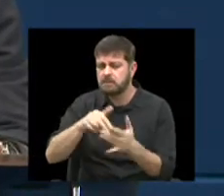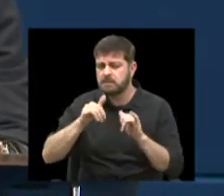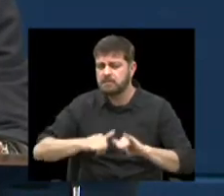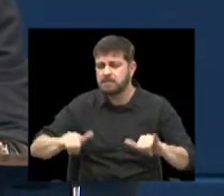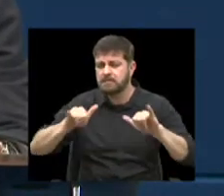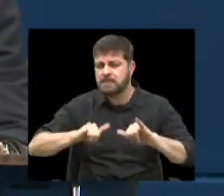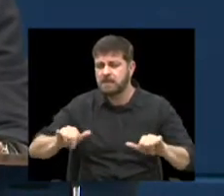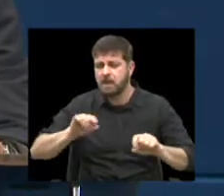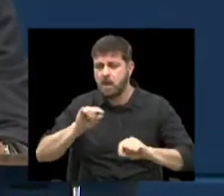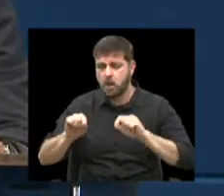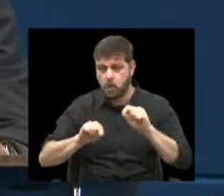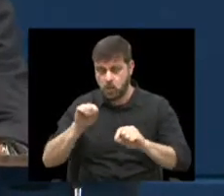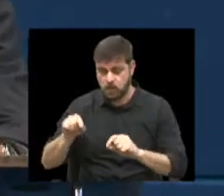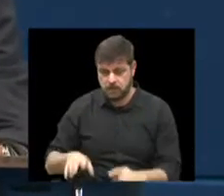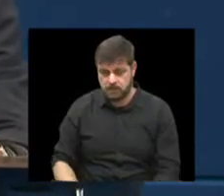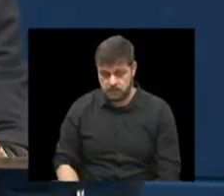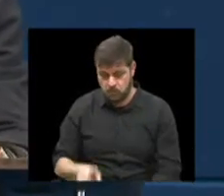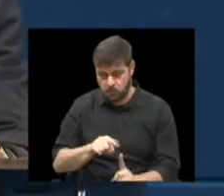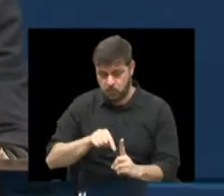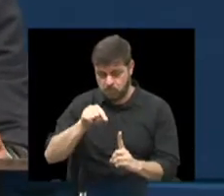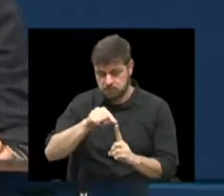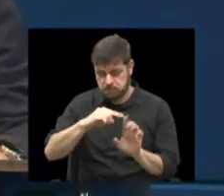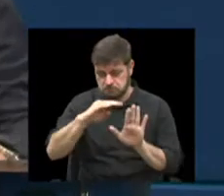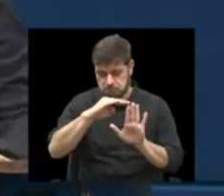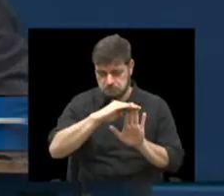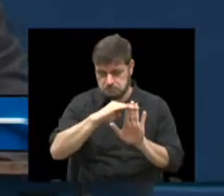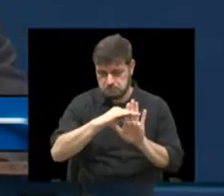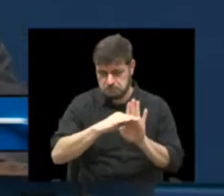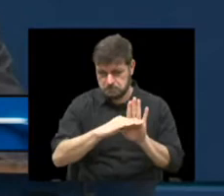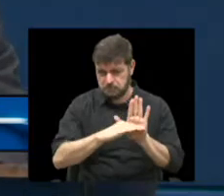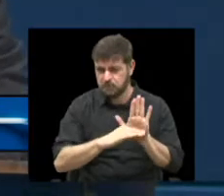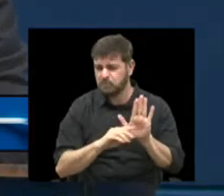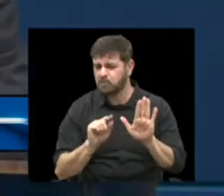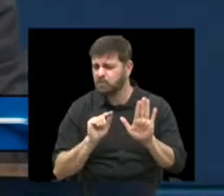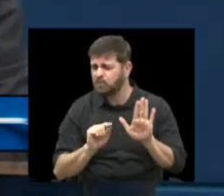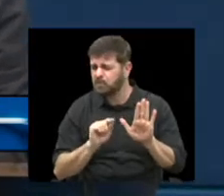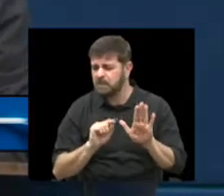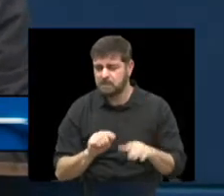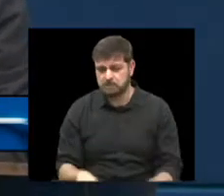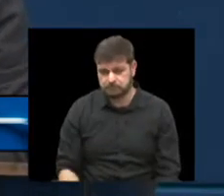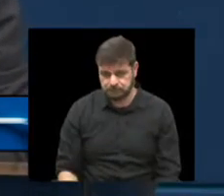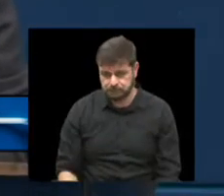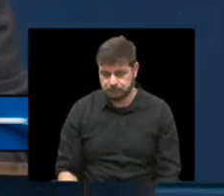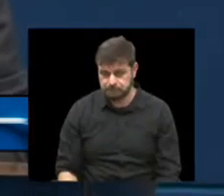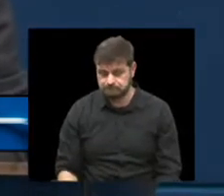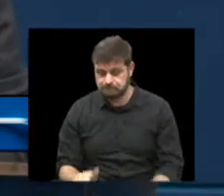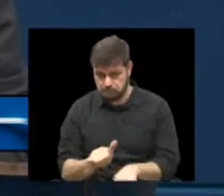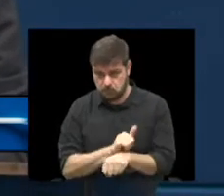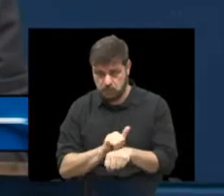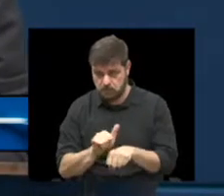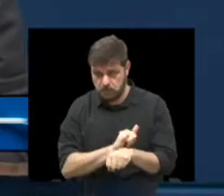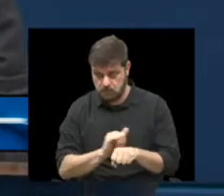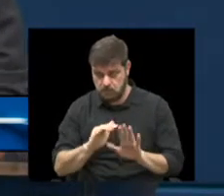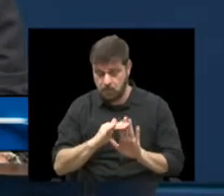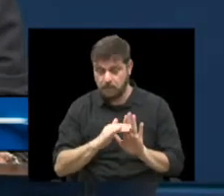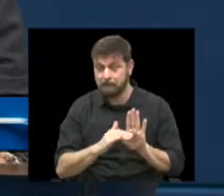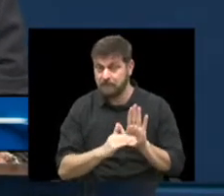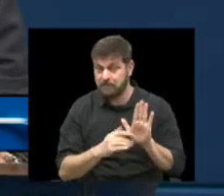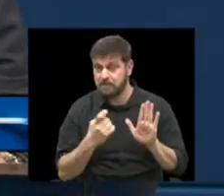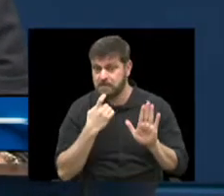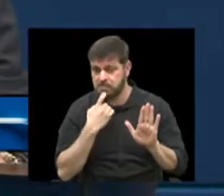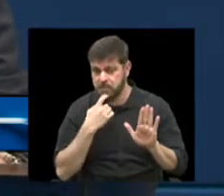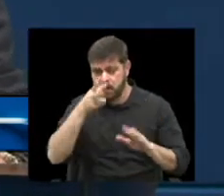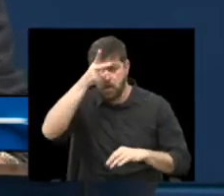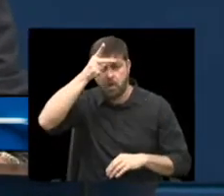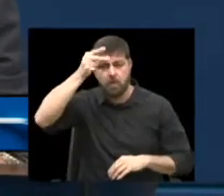plano de metas 300%, que é um plano audacioso da cidade de Campinas, do